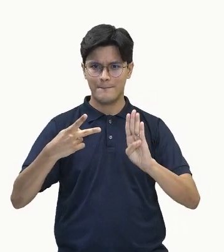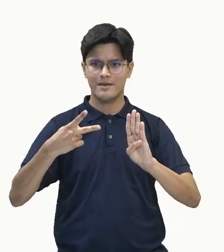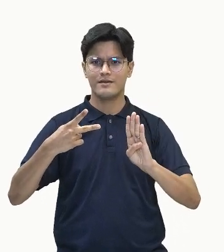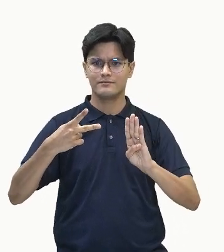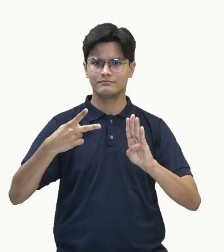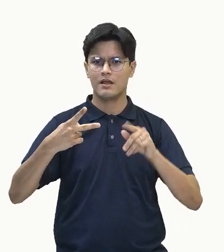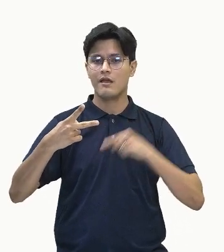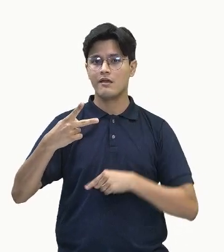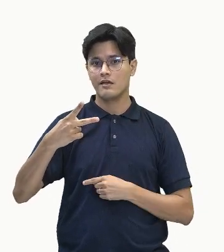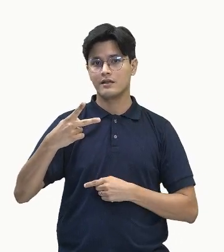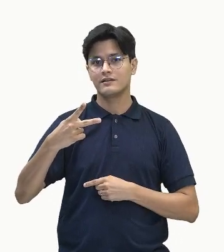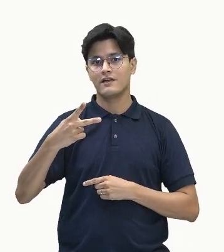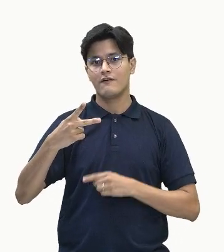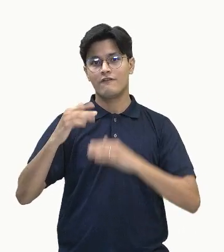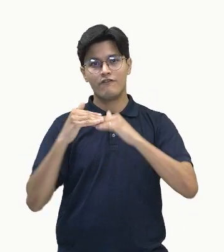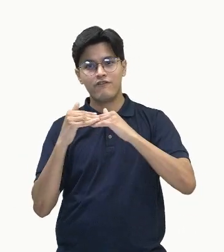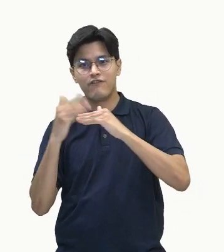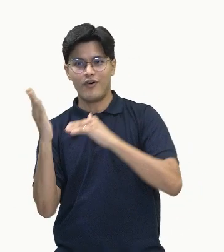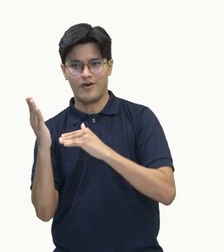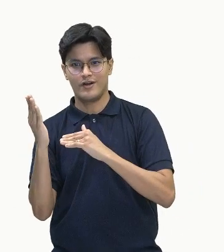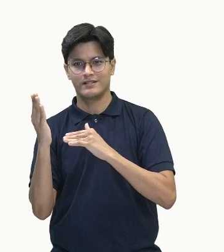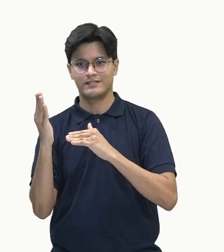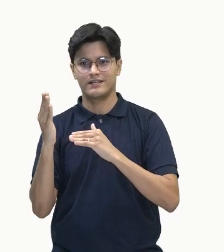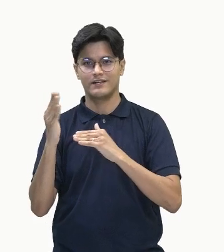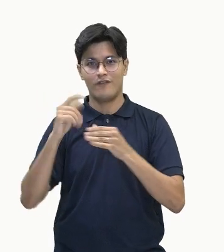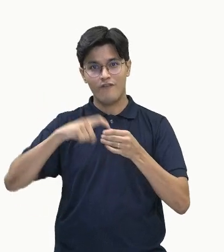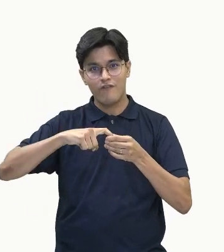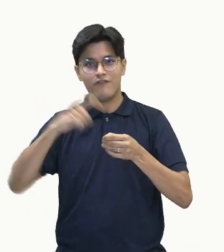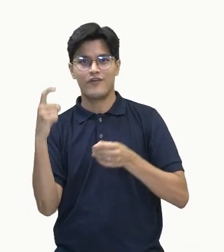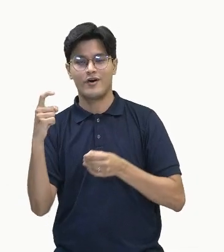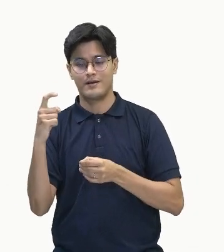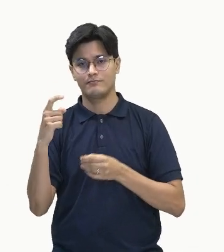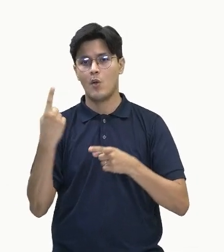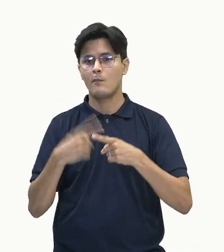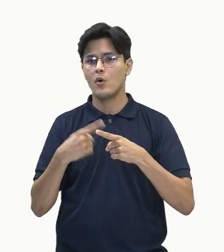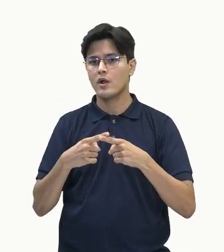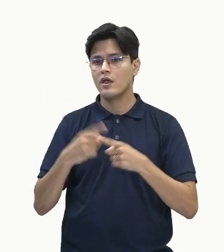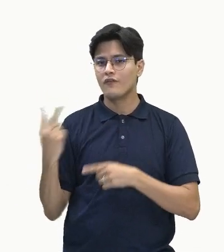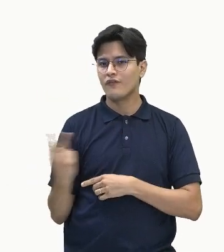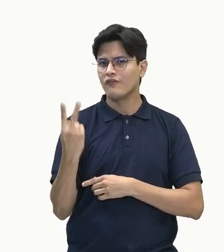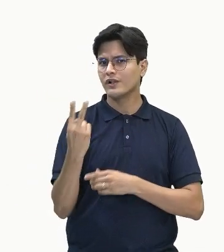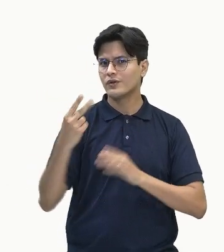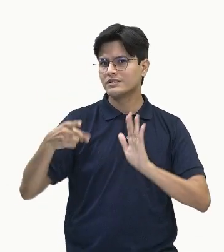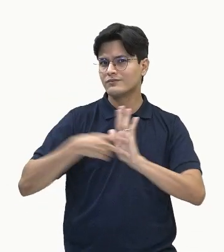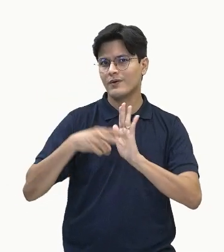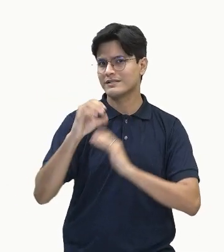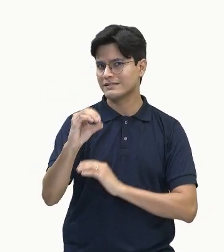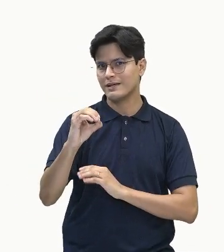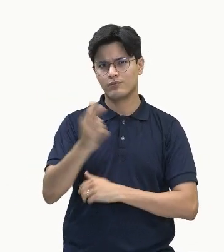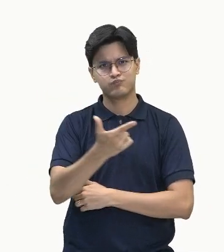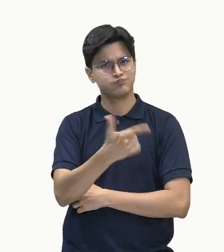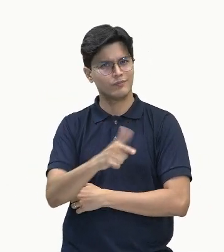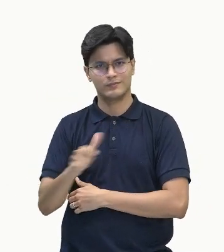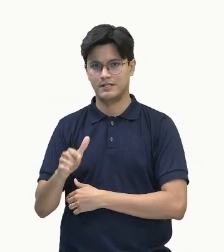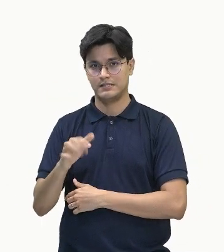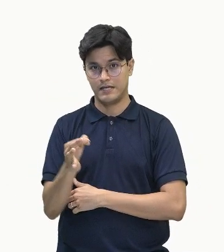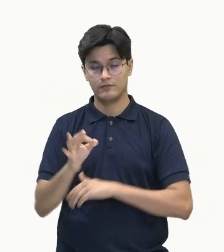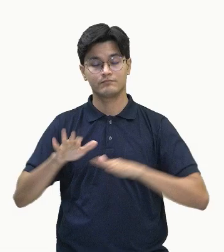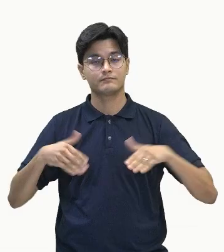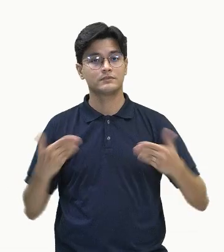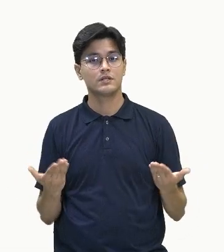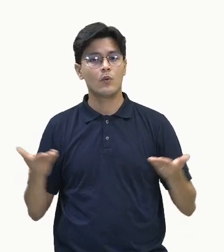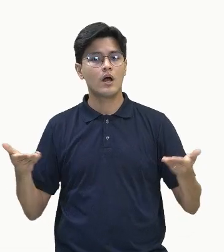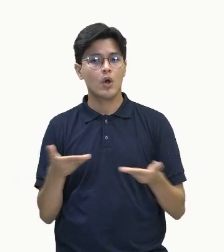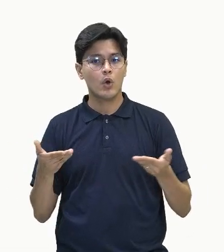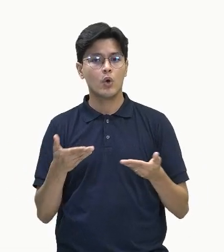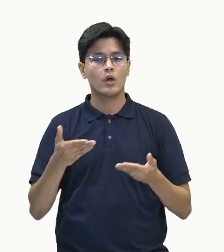nenhum dos dois eixos. Por quê? Porque nenhum dos seus valores é igual a 0. Perfeito? Agora, o